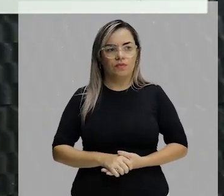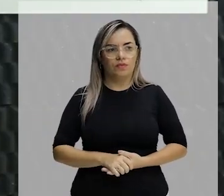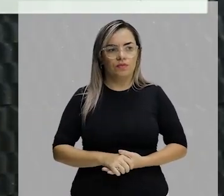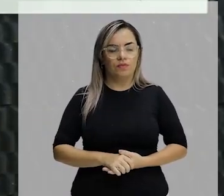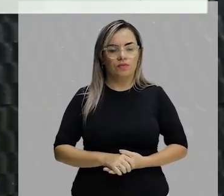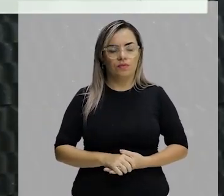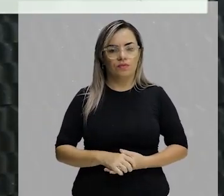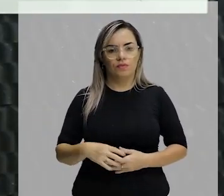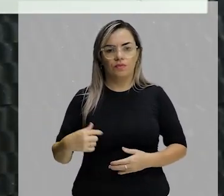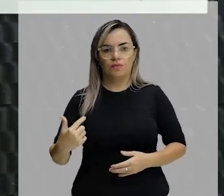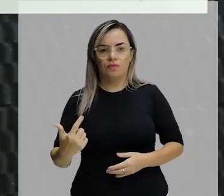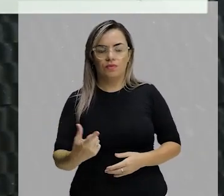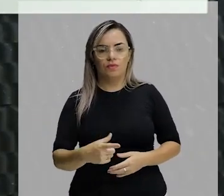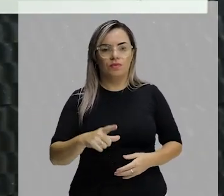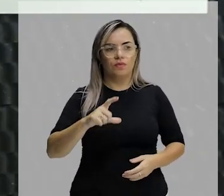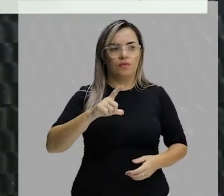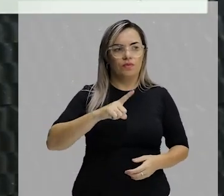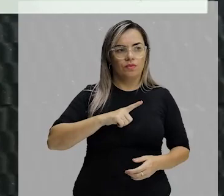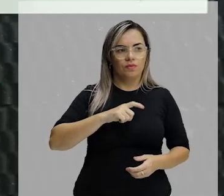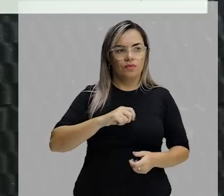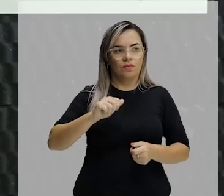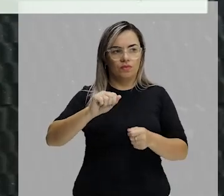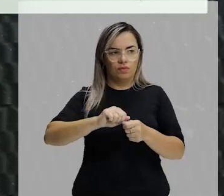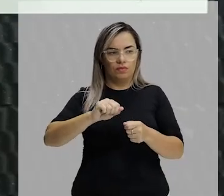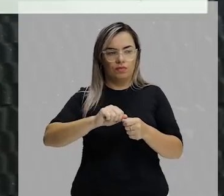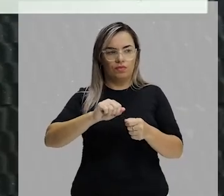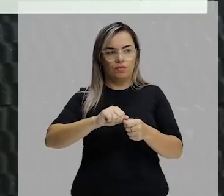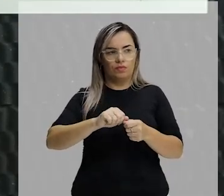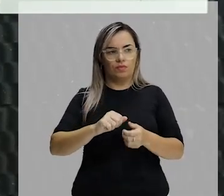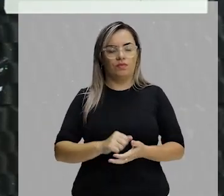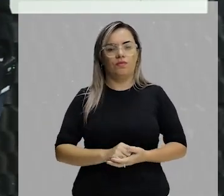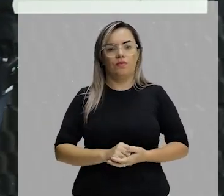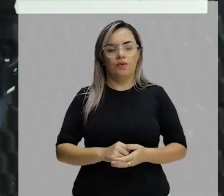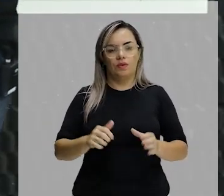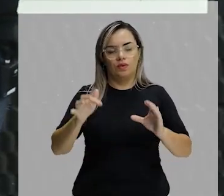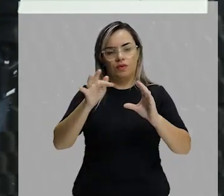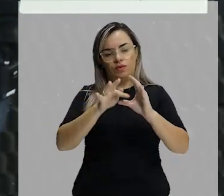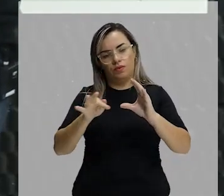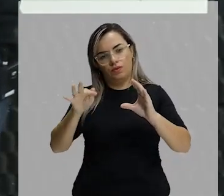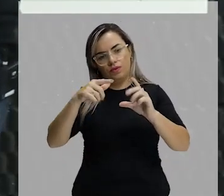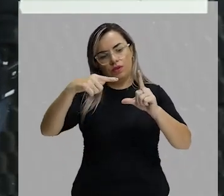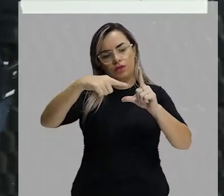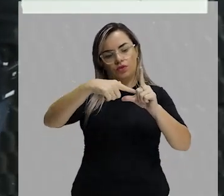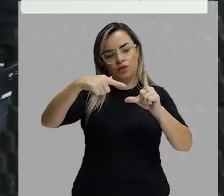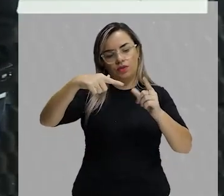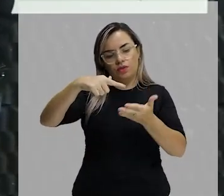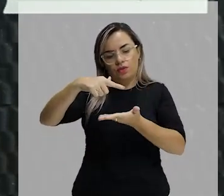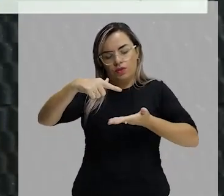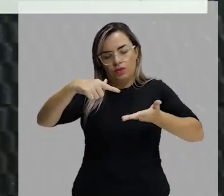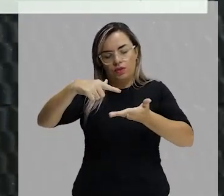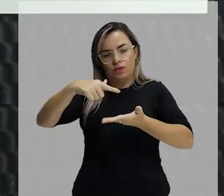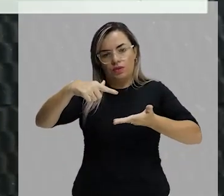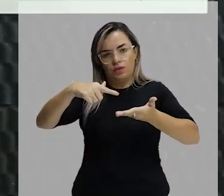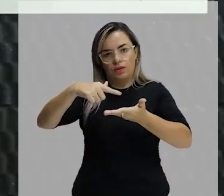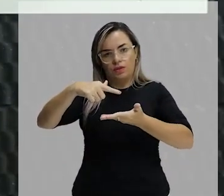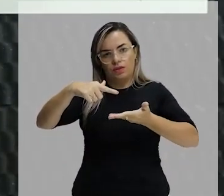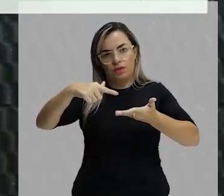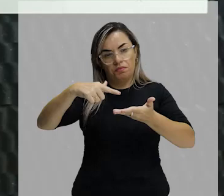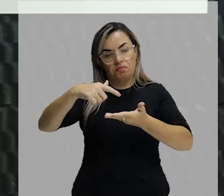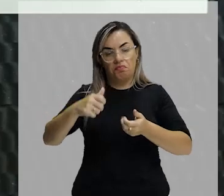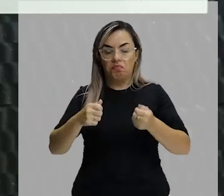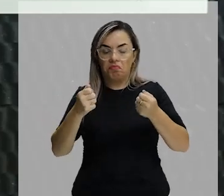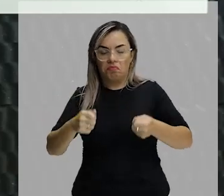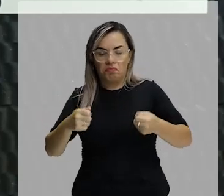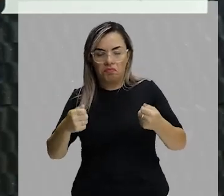nós fizemos também a fórmula que calcula a diagonal da base. Tá? Caso você precise dessa diagonal da